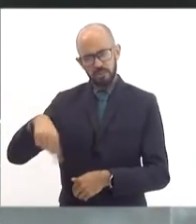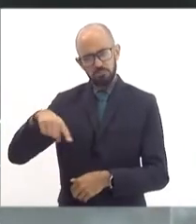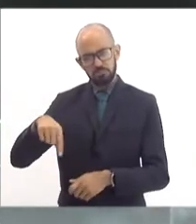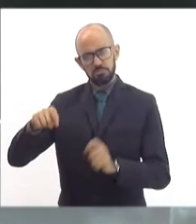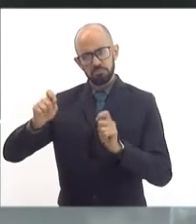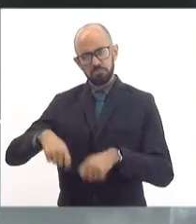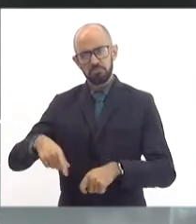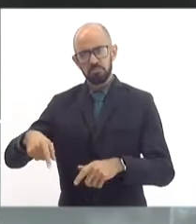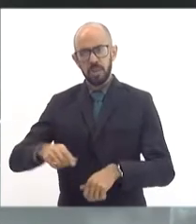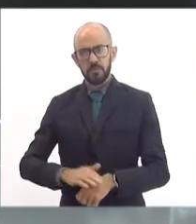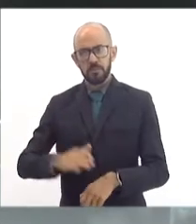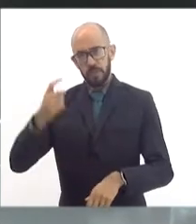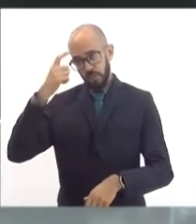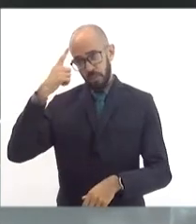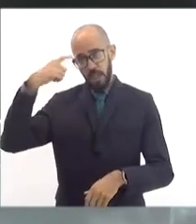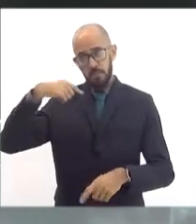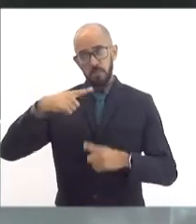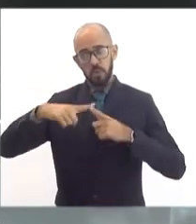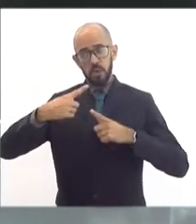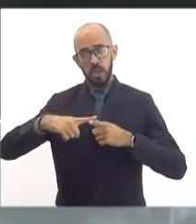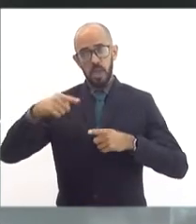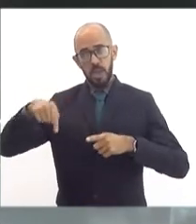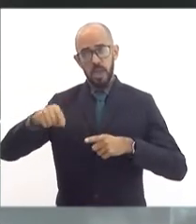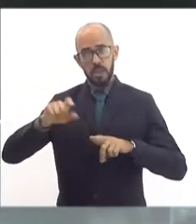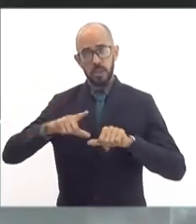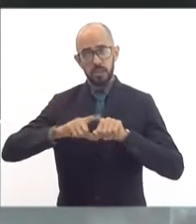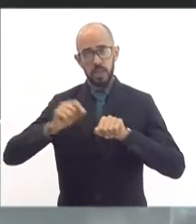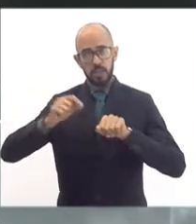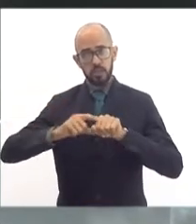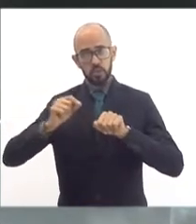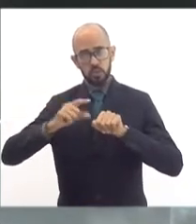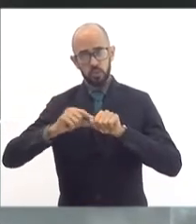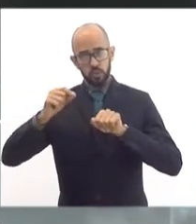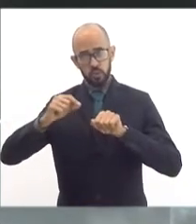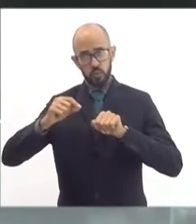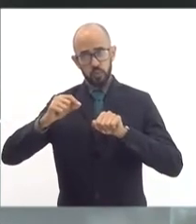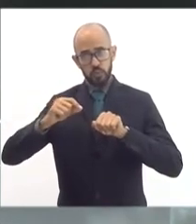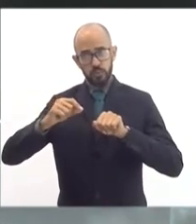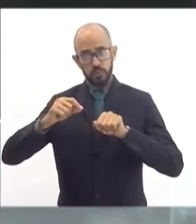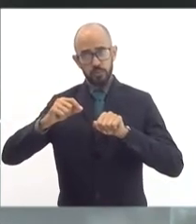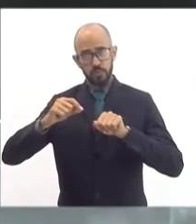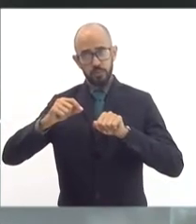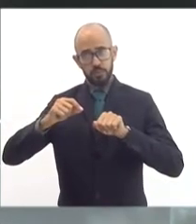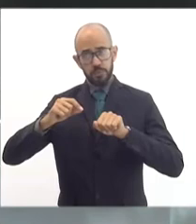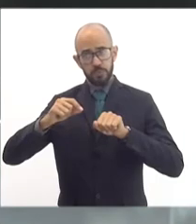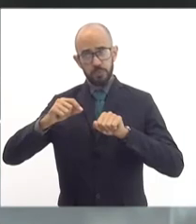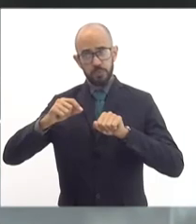ideia também, eu estou falando isso porque a ideia desse artigo é desse artigo